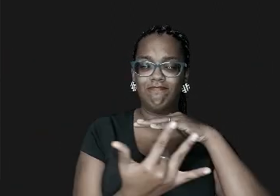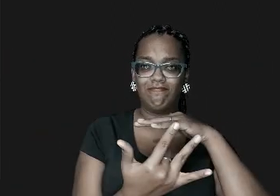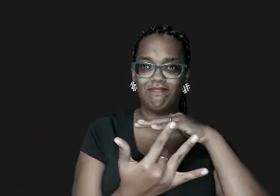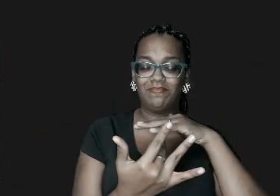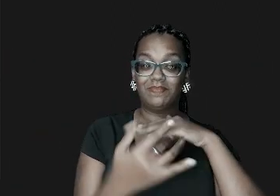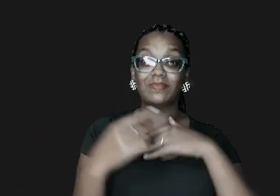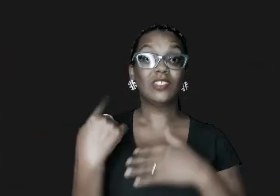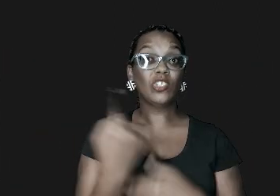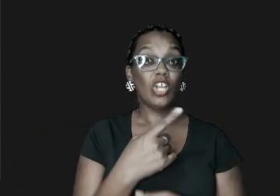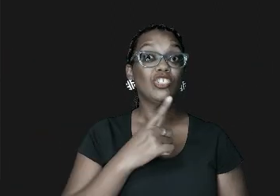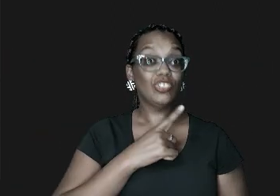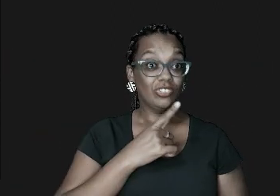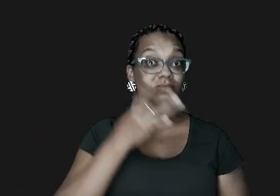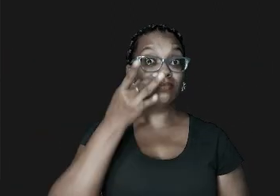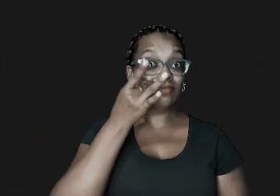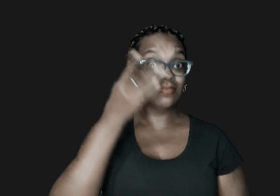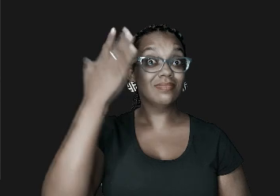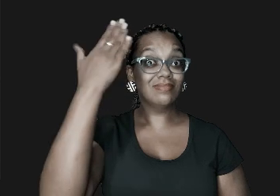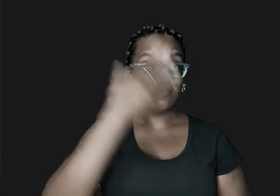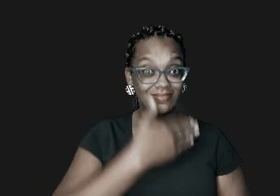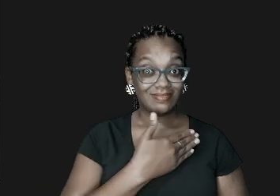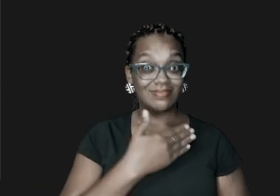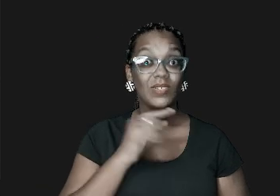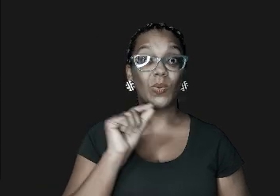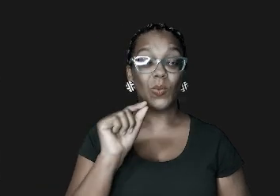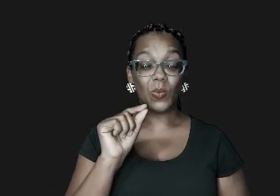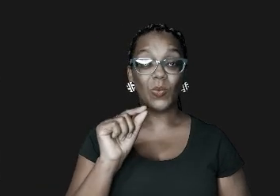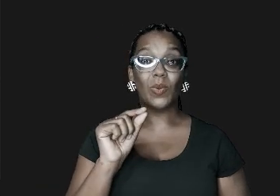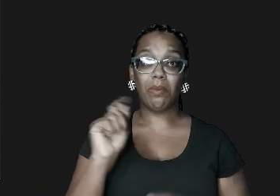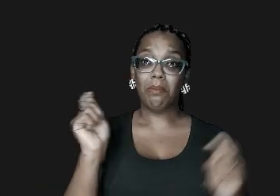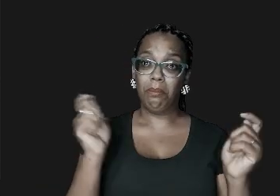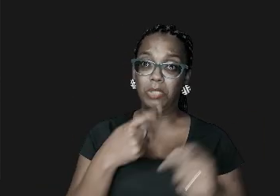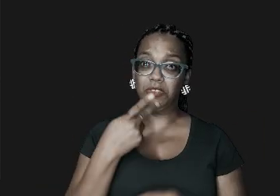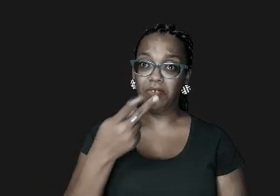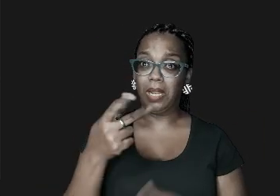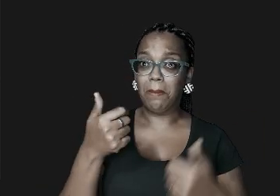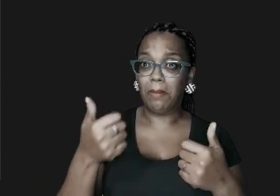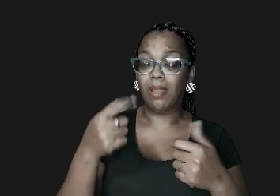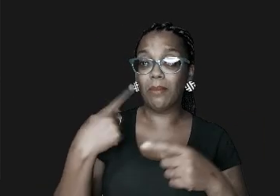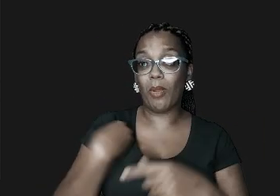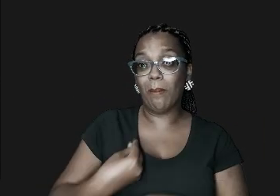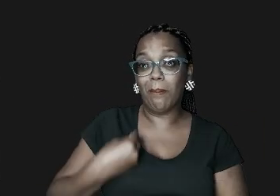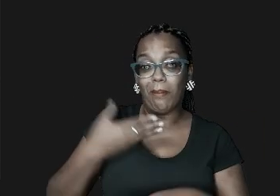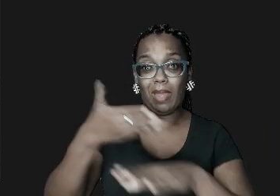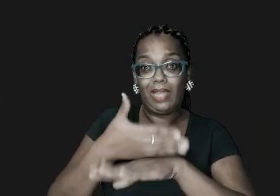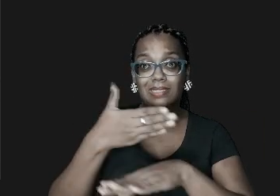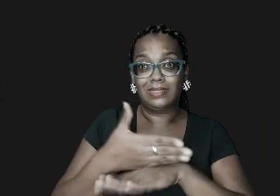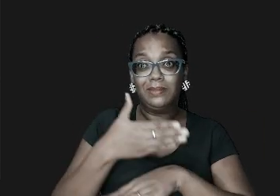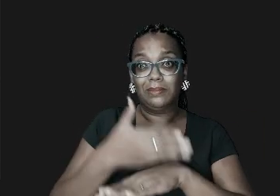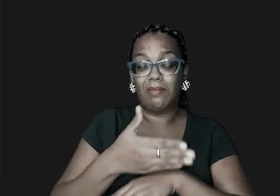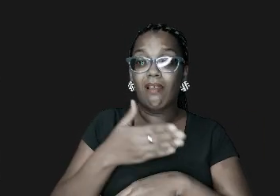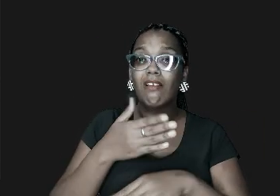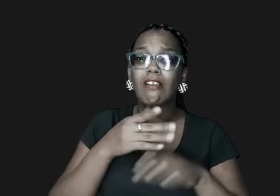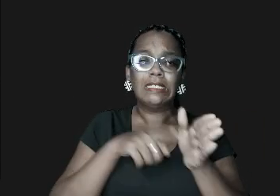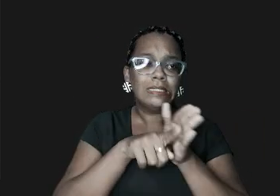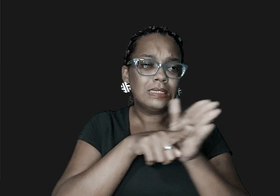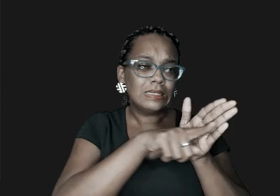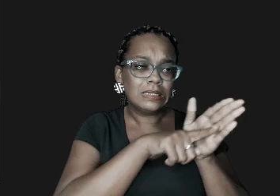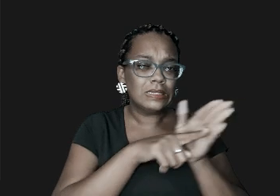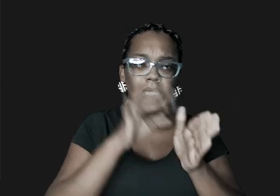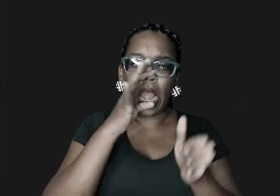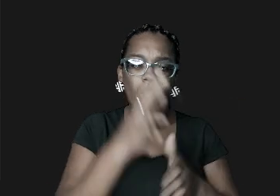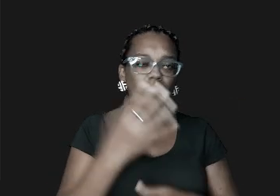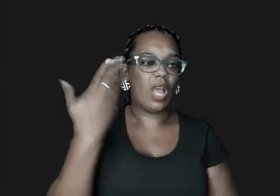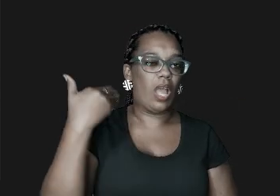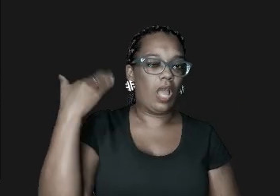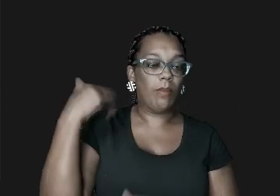tinha um alcance enorme na sua redes sociais a gente tinha comprovação e aqui eu posso falar bem porque se caso eu